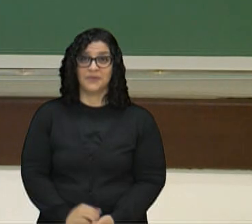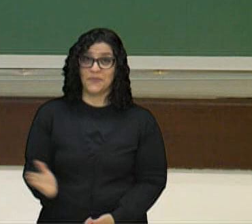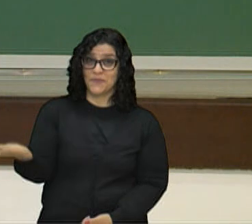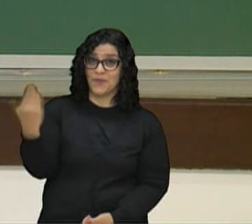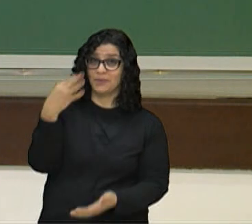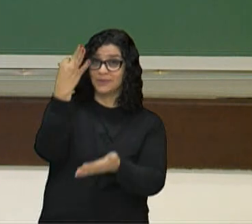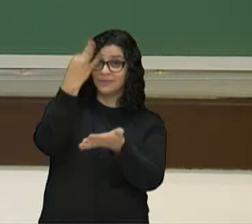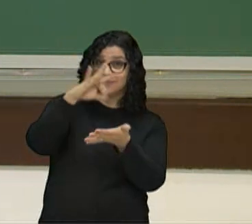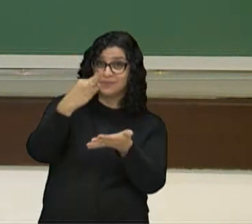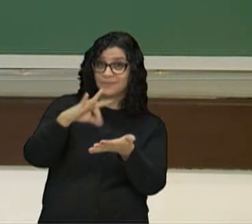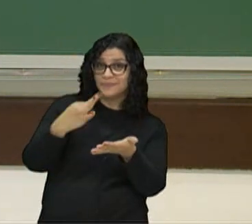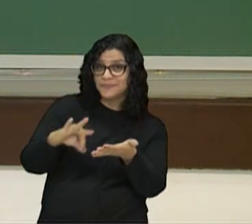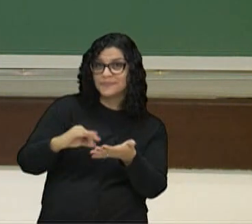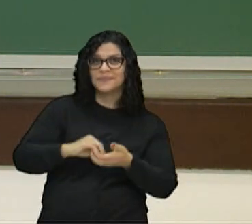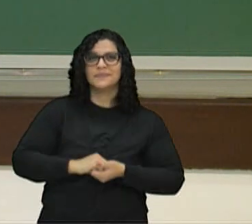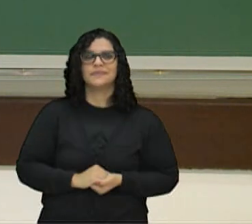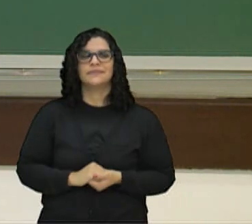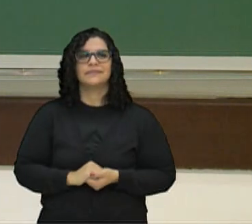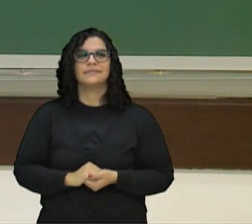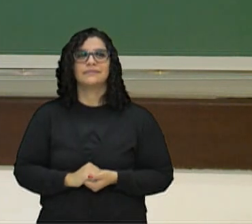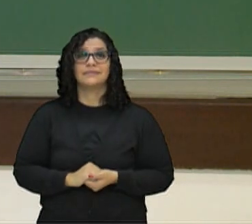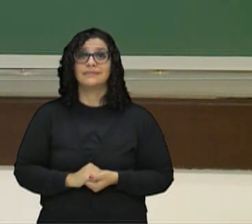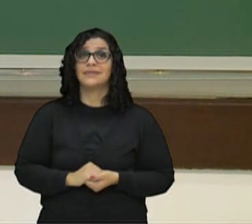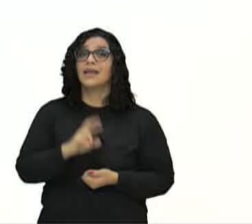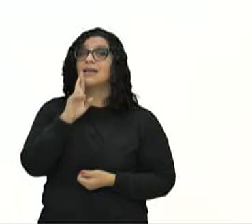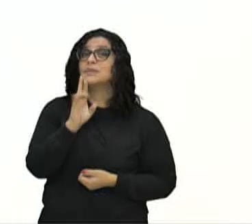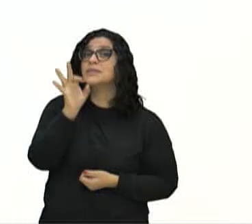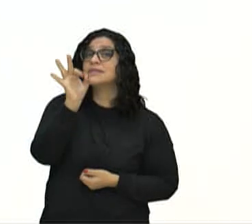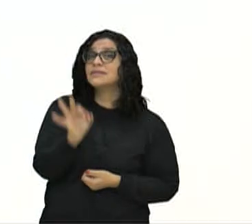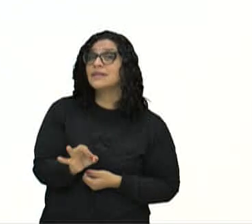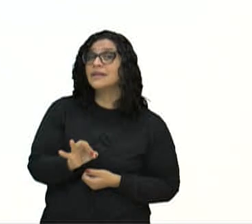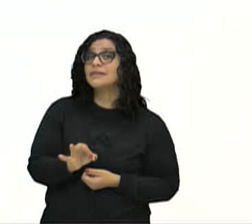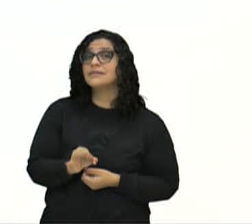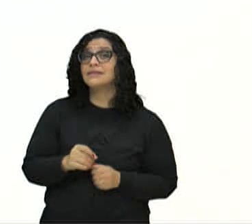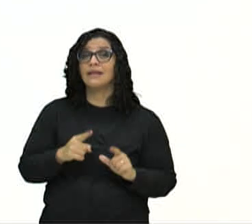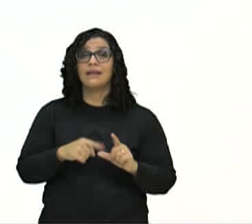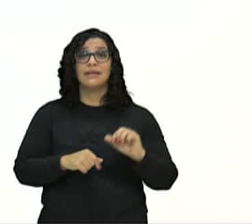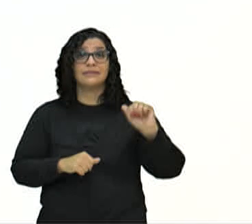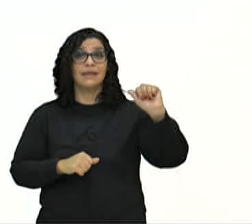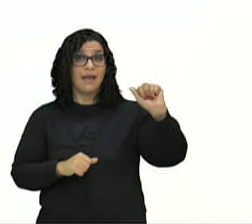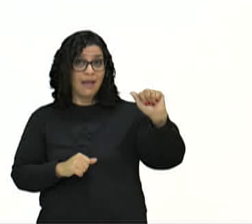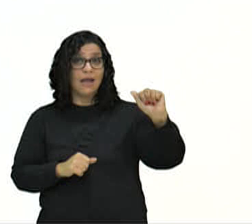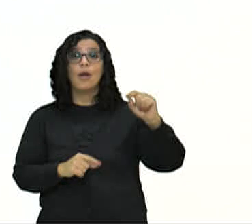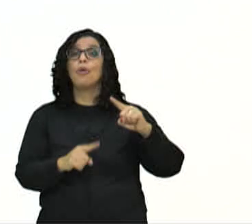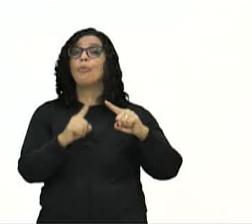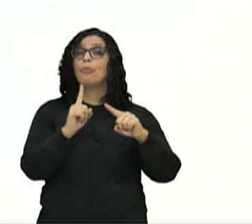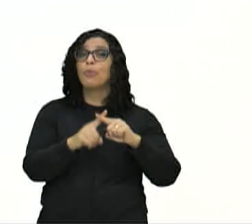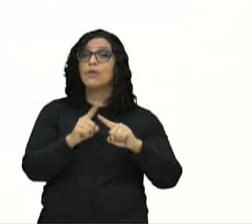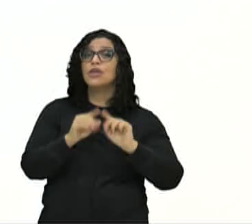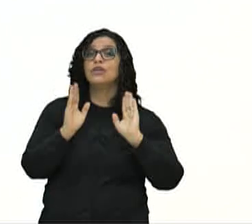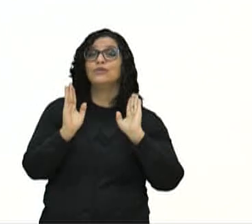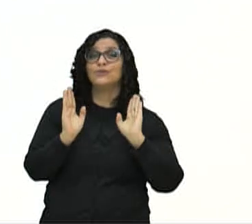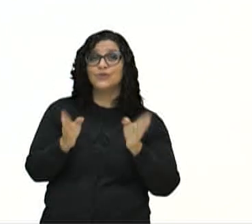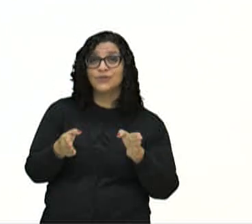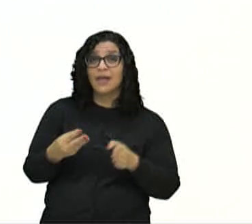Vamos à correção? A resposta correta é porque ele já